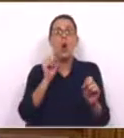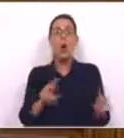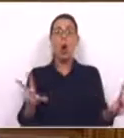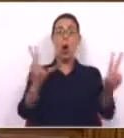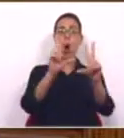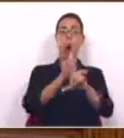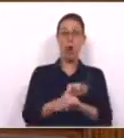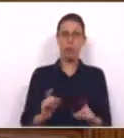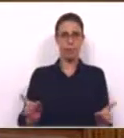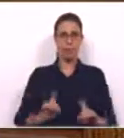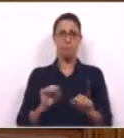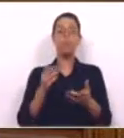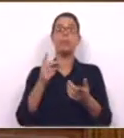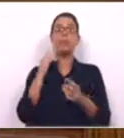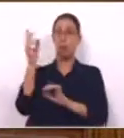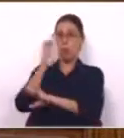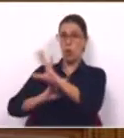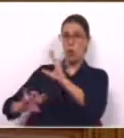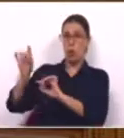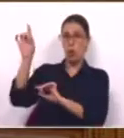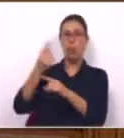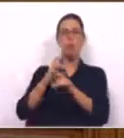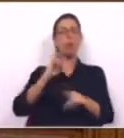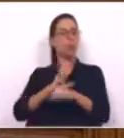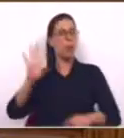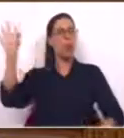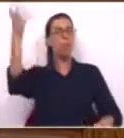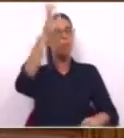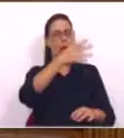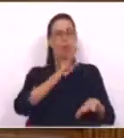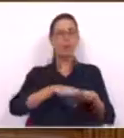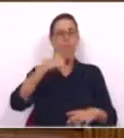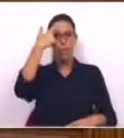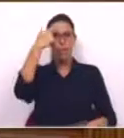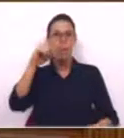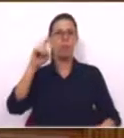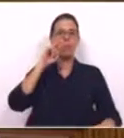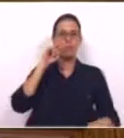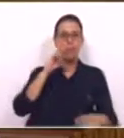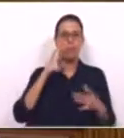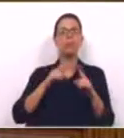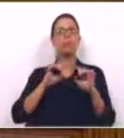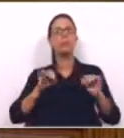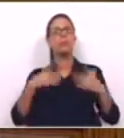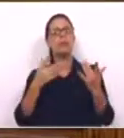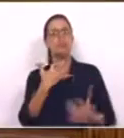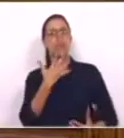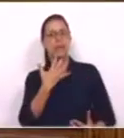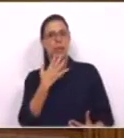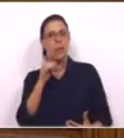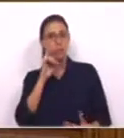inovadora ao nível da União Europeia tendo em conta que outros países por razões de segurança e de aplicação do princípio da